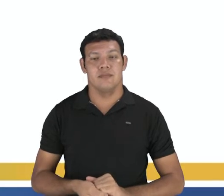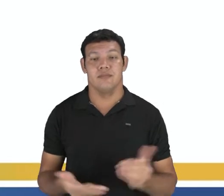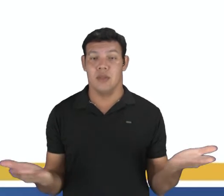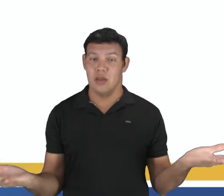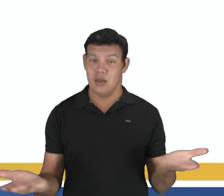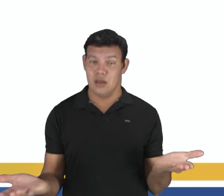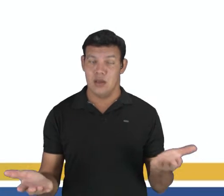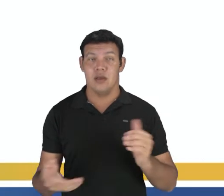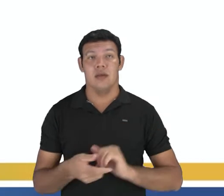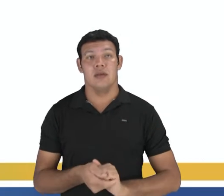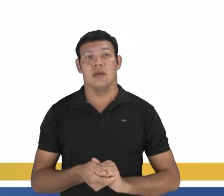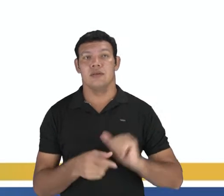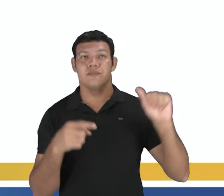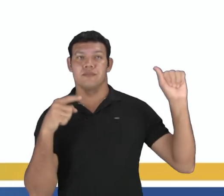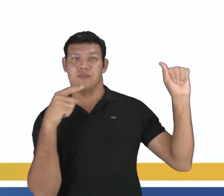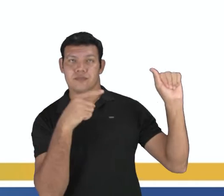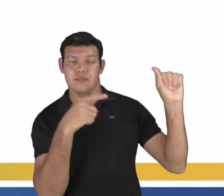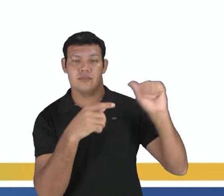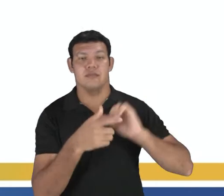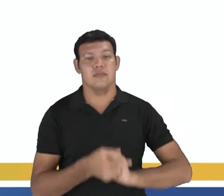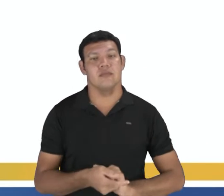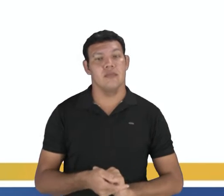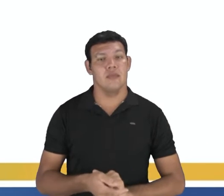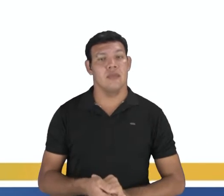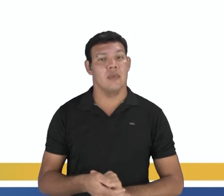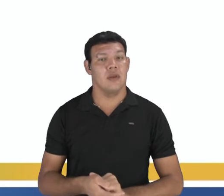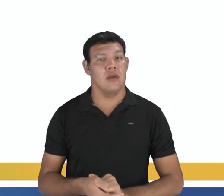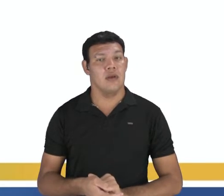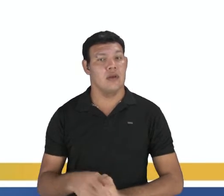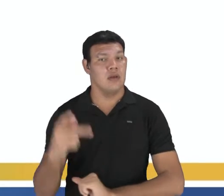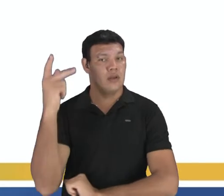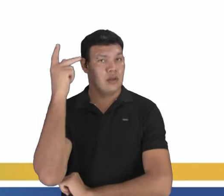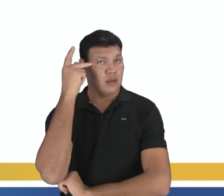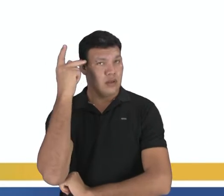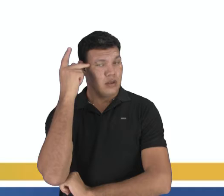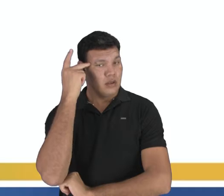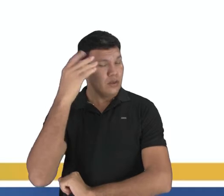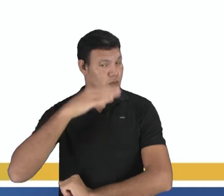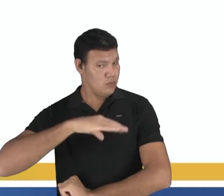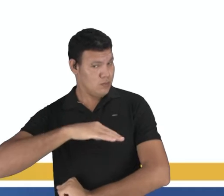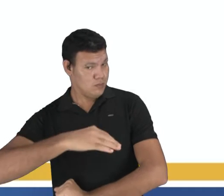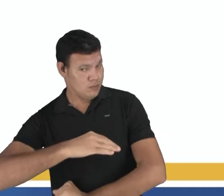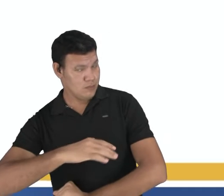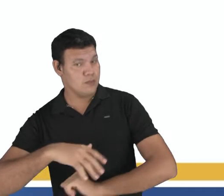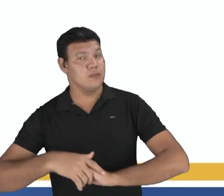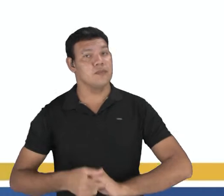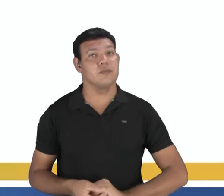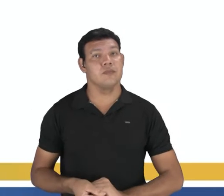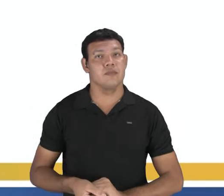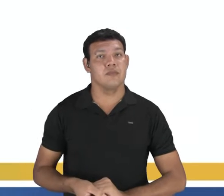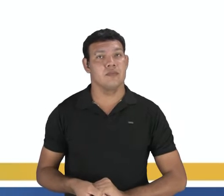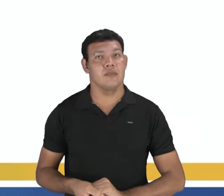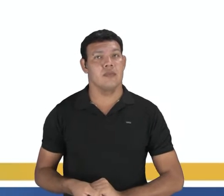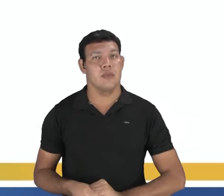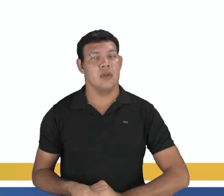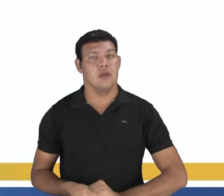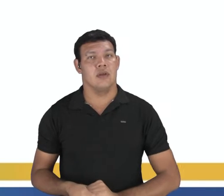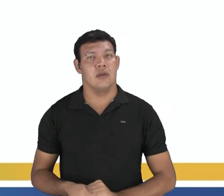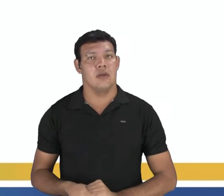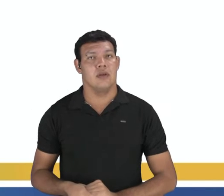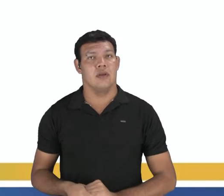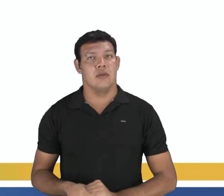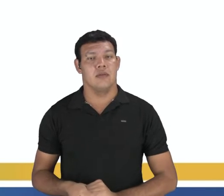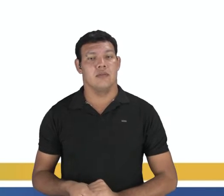lá ler em São Paulo e é a Siri São Paulo é uma cidade e o quem faz